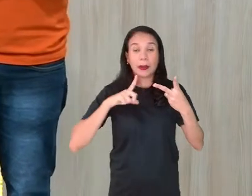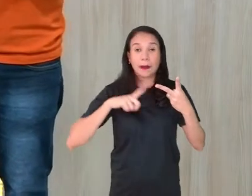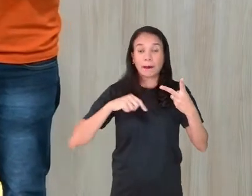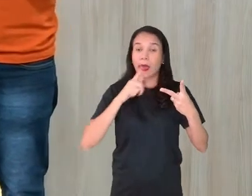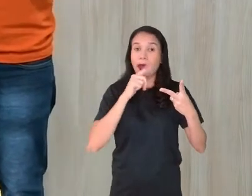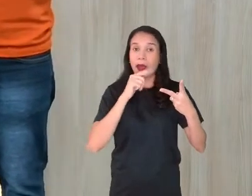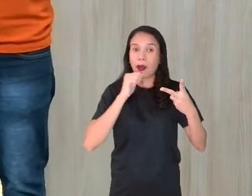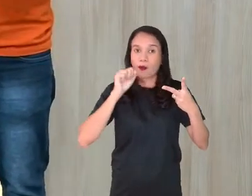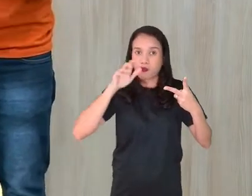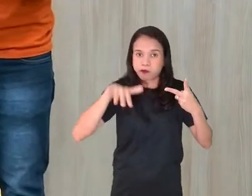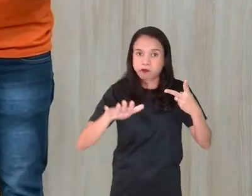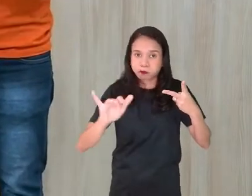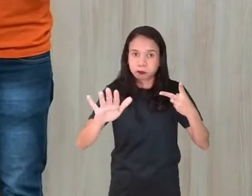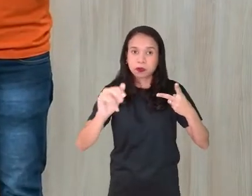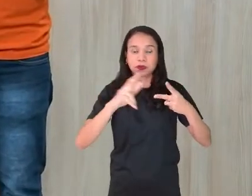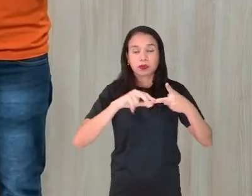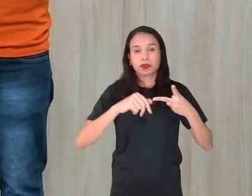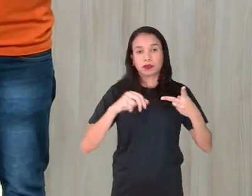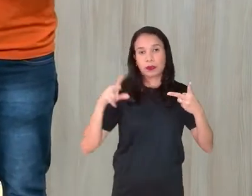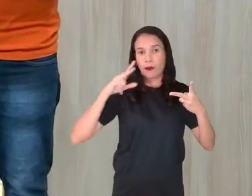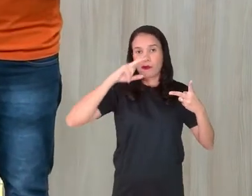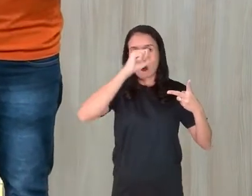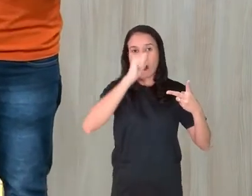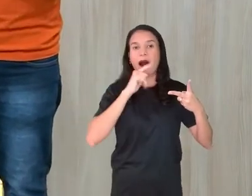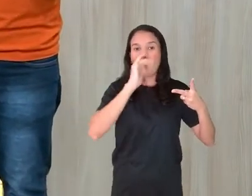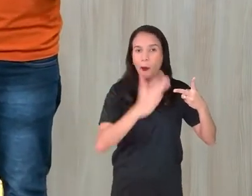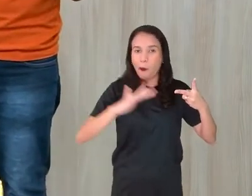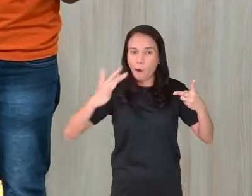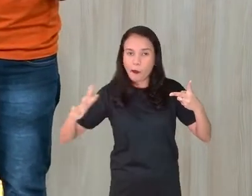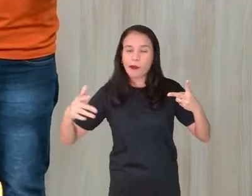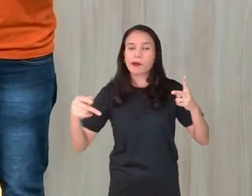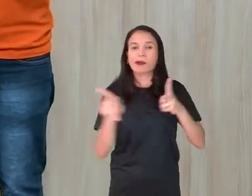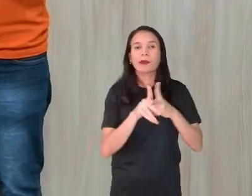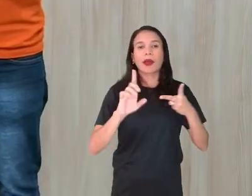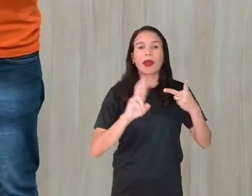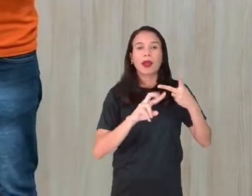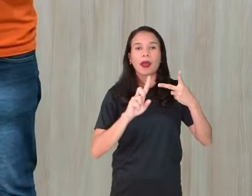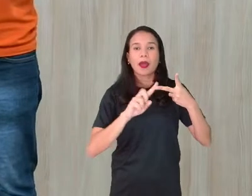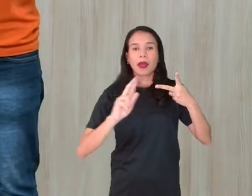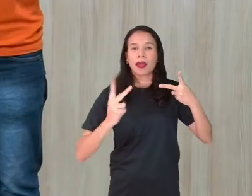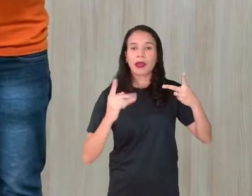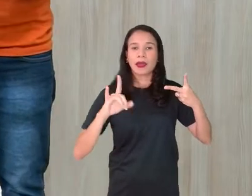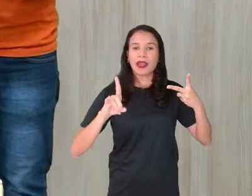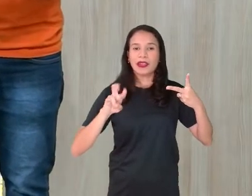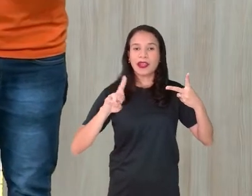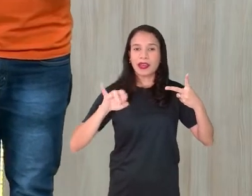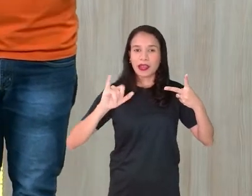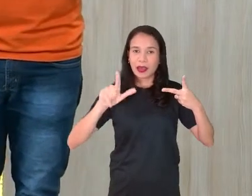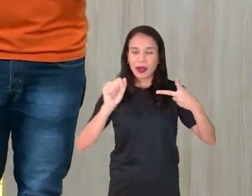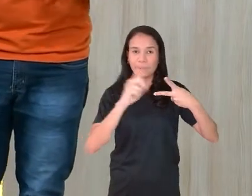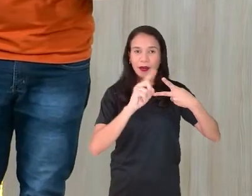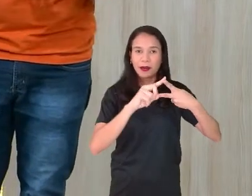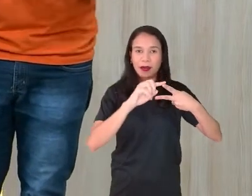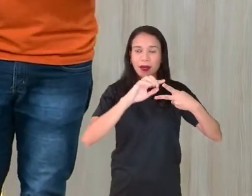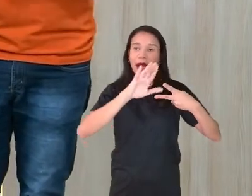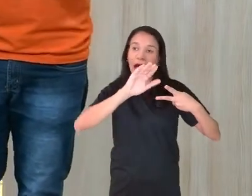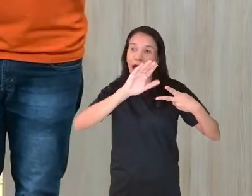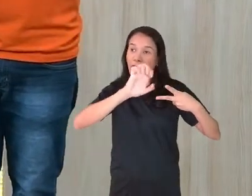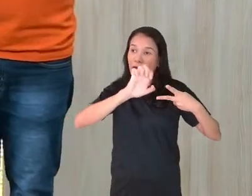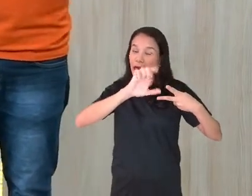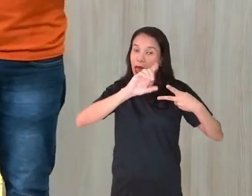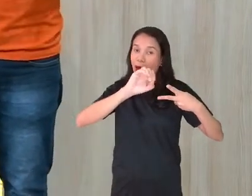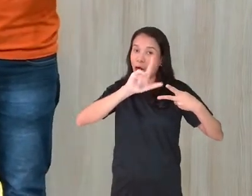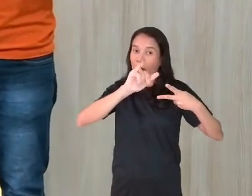A erosão hídrica, pela força da água, que é a hídrica, e pela força do vento, que é a eólica.